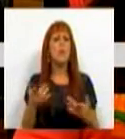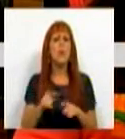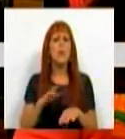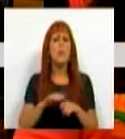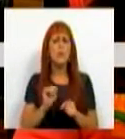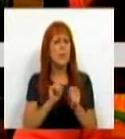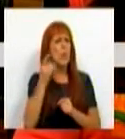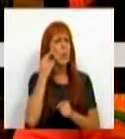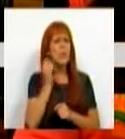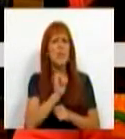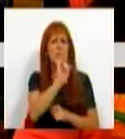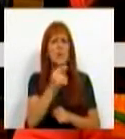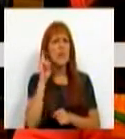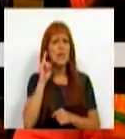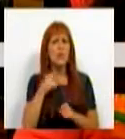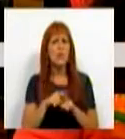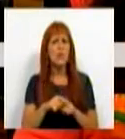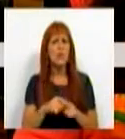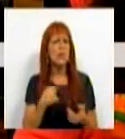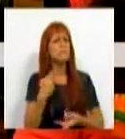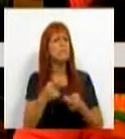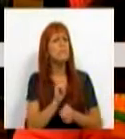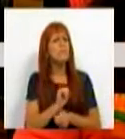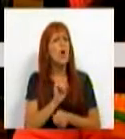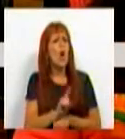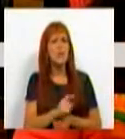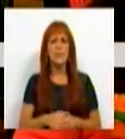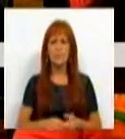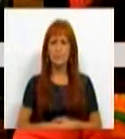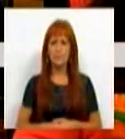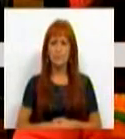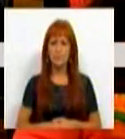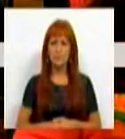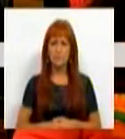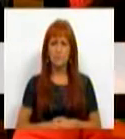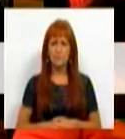são do vosso conhecimento e que merecem observações da vossa parte?